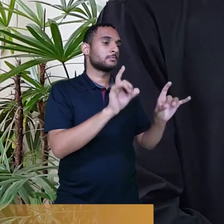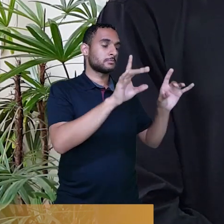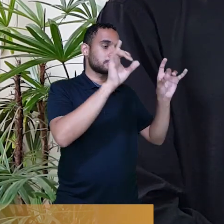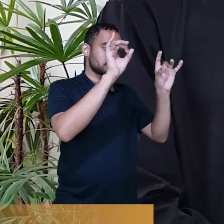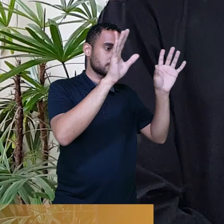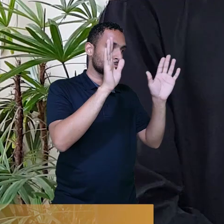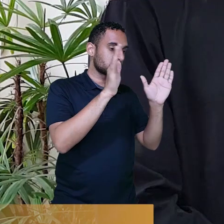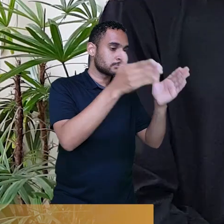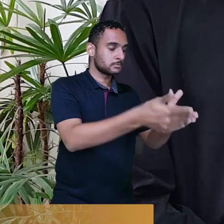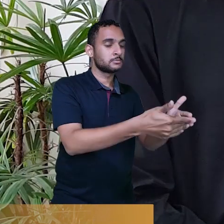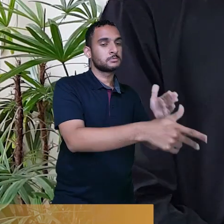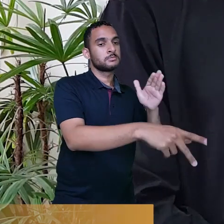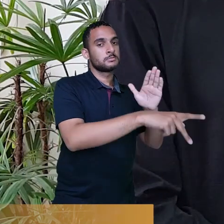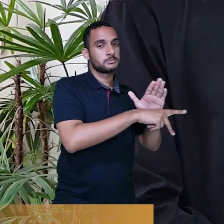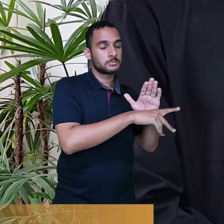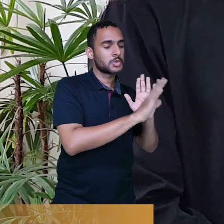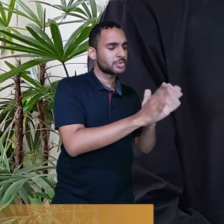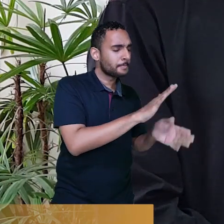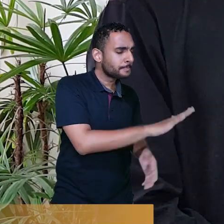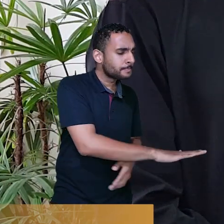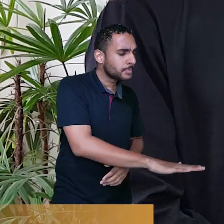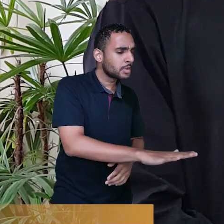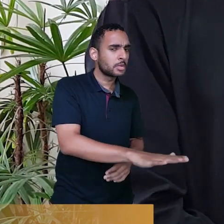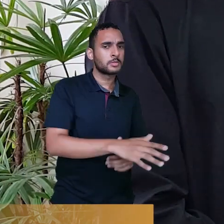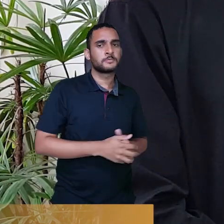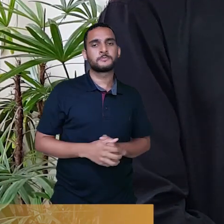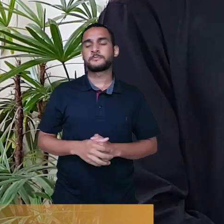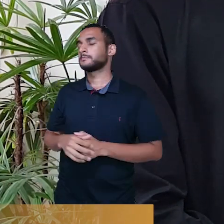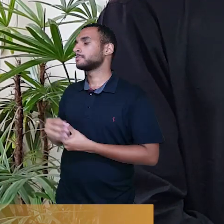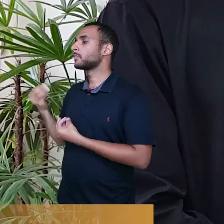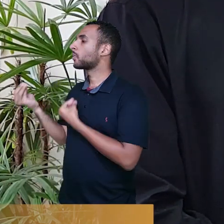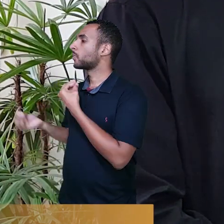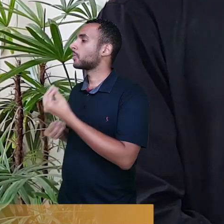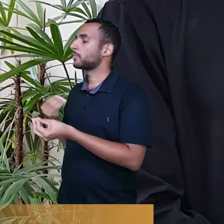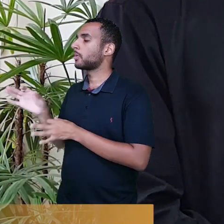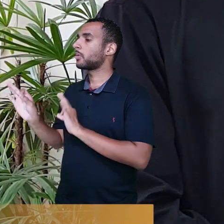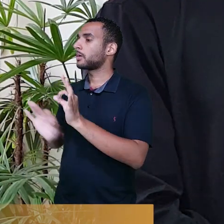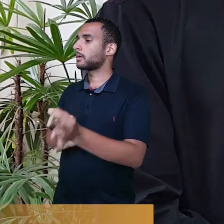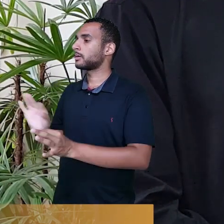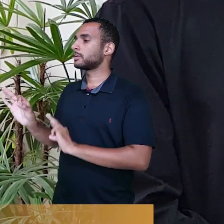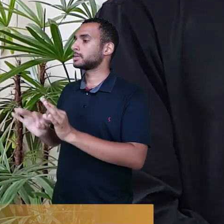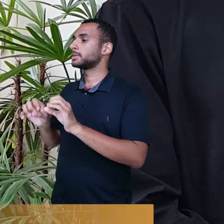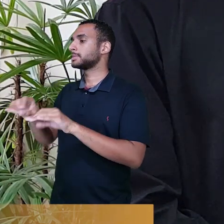específico e especial e vamos ver assim que o mais cedo possível